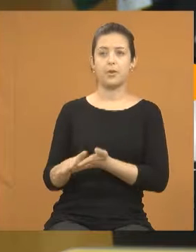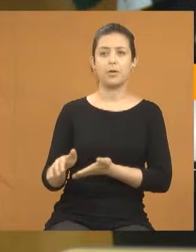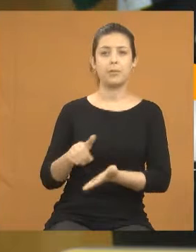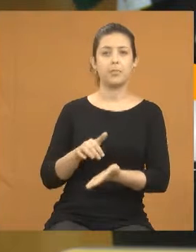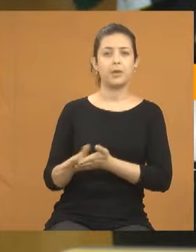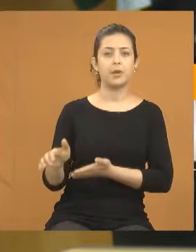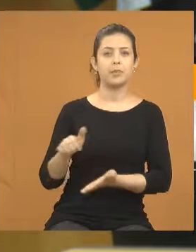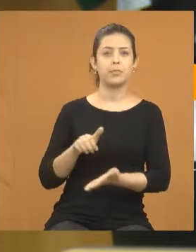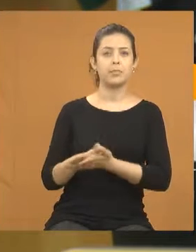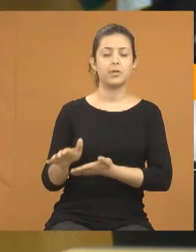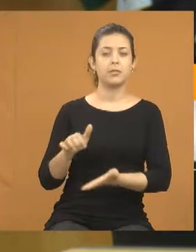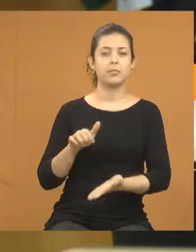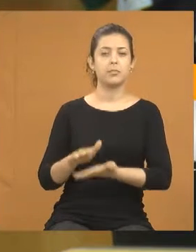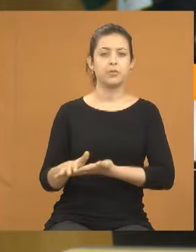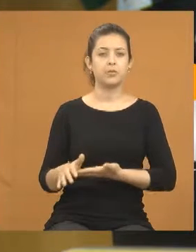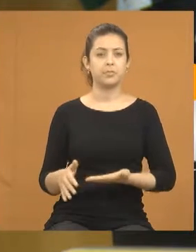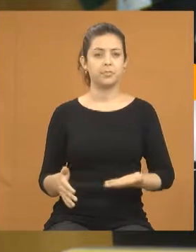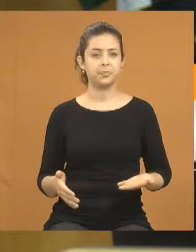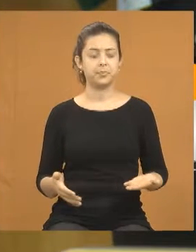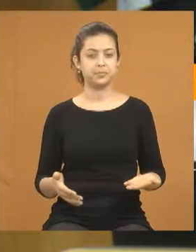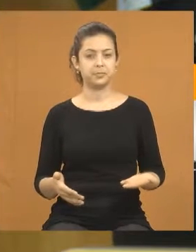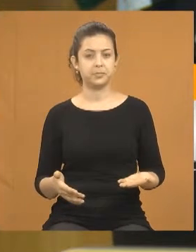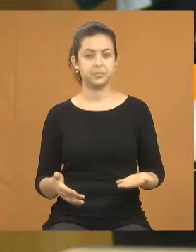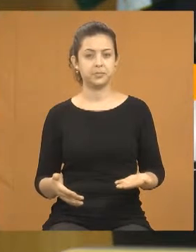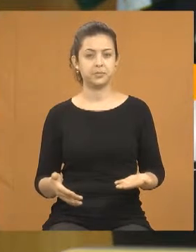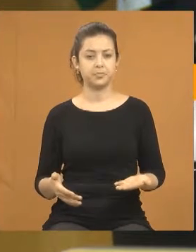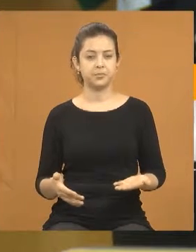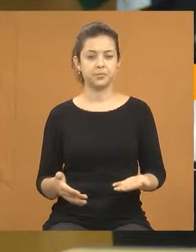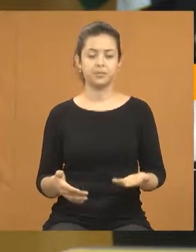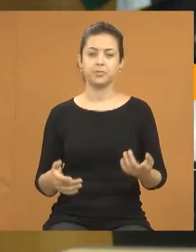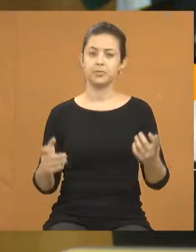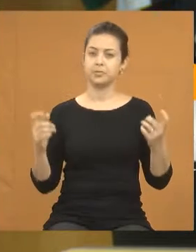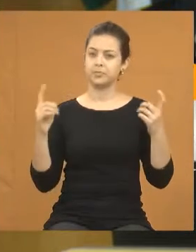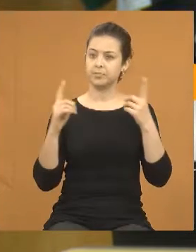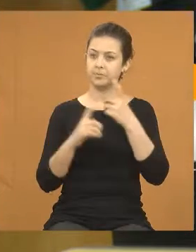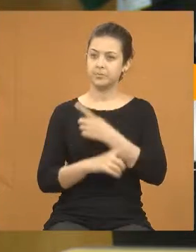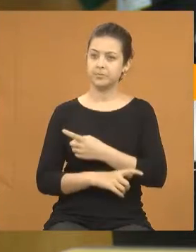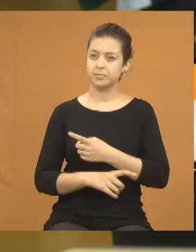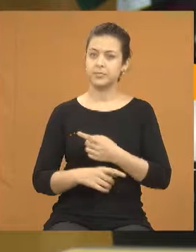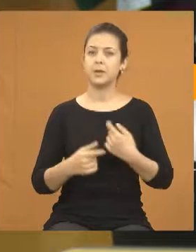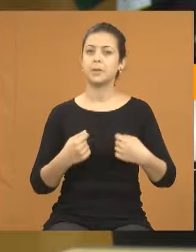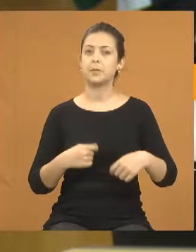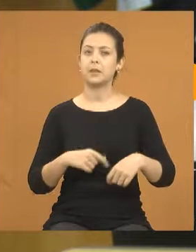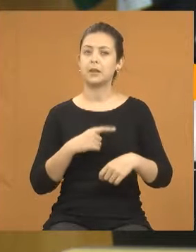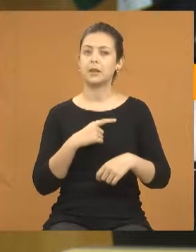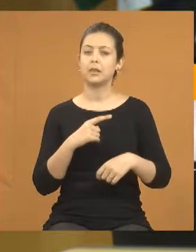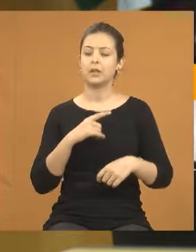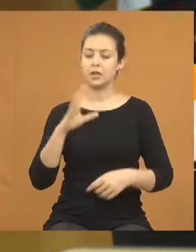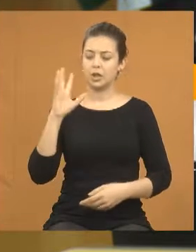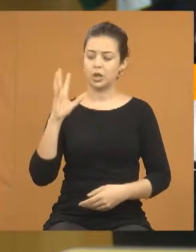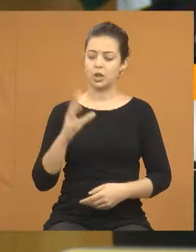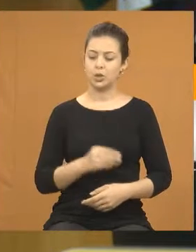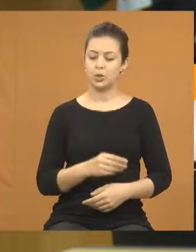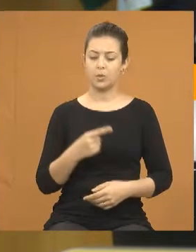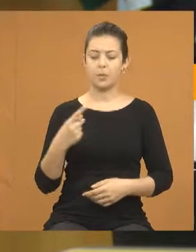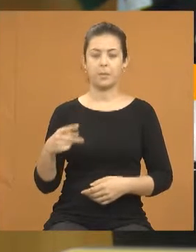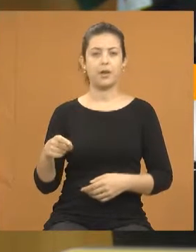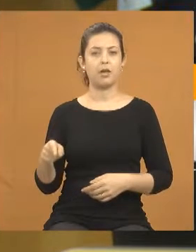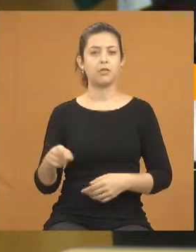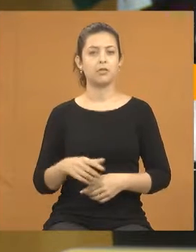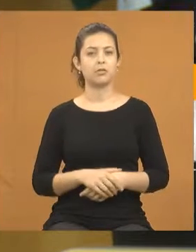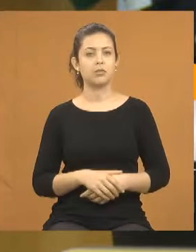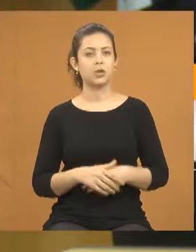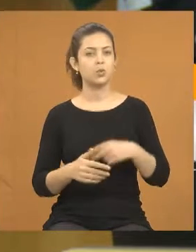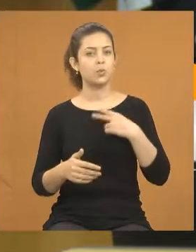multados constantemente, e a dificuldade é muito grande. Eu acho que tem que achar uma solução para isso,